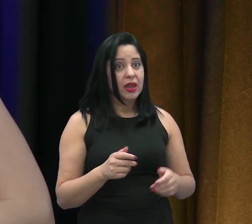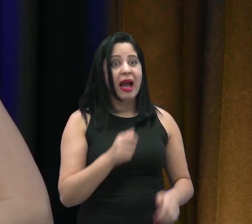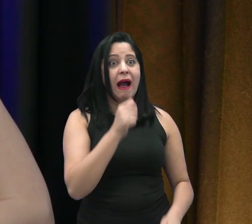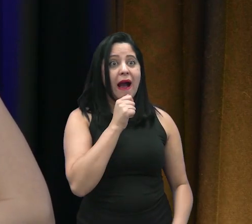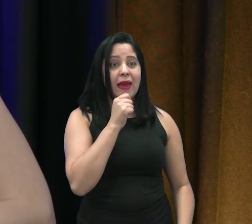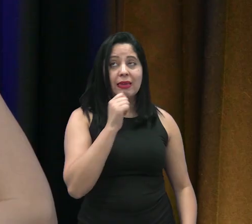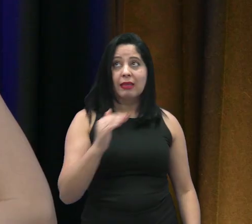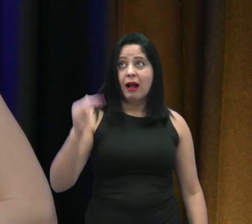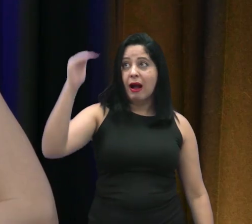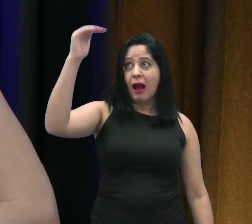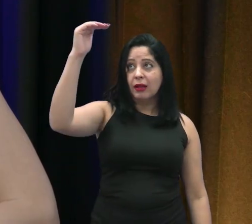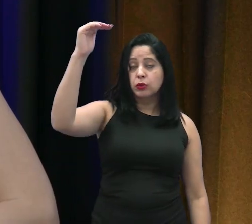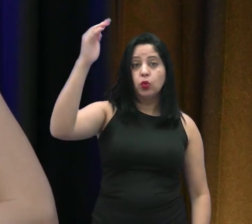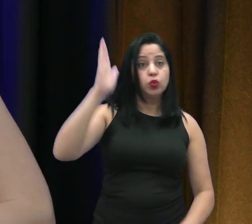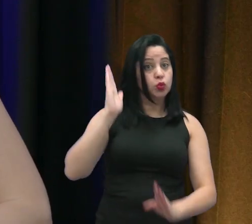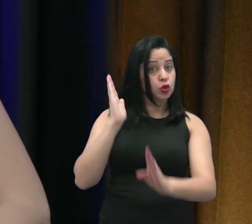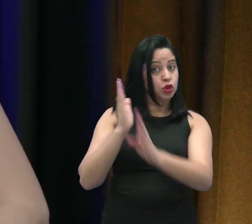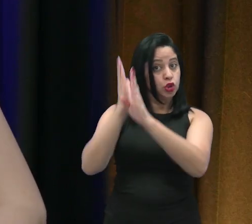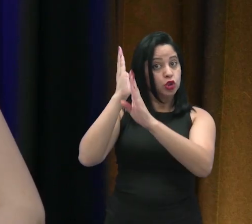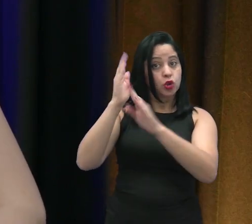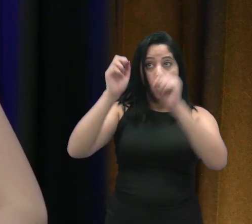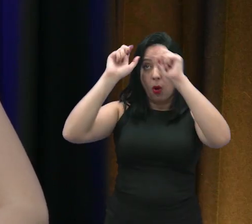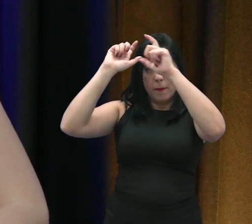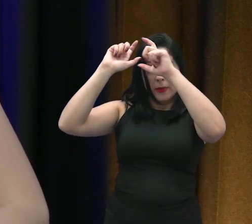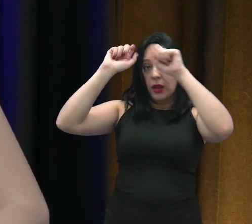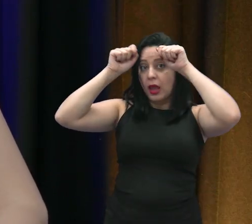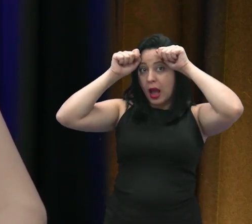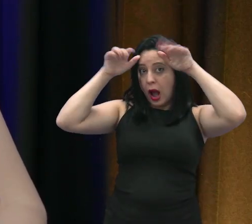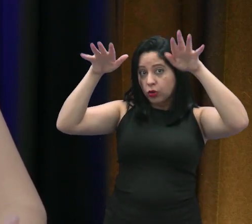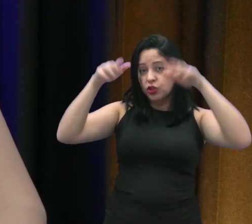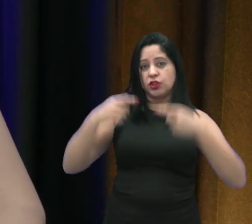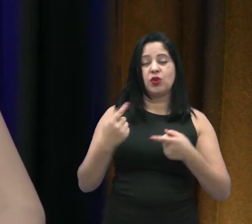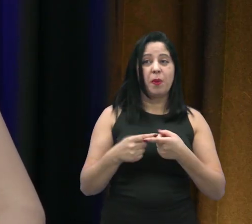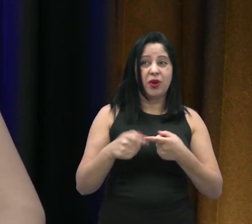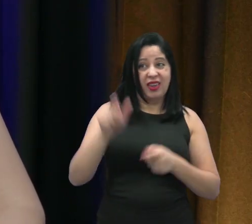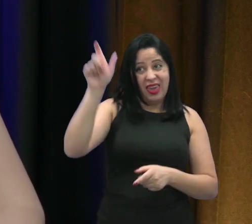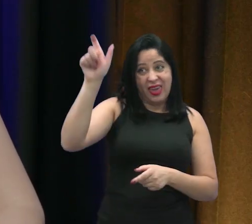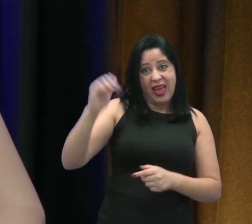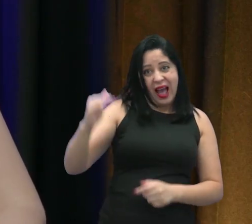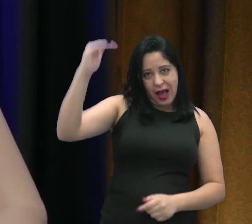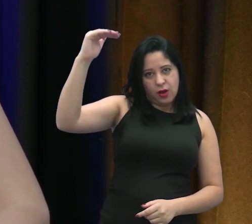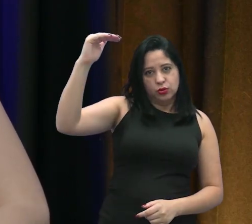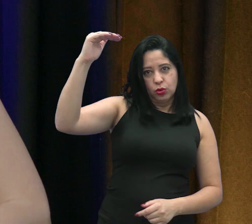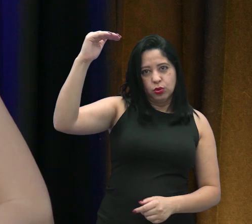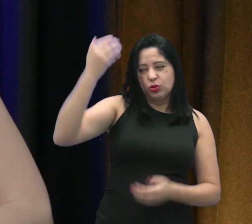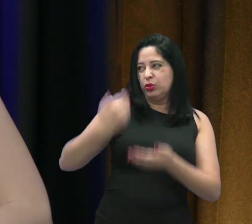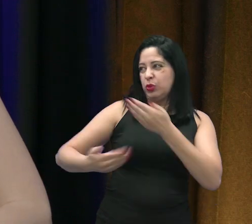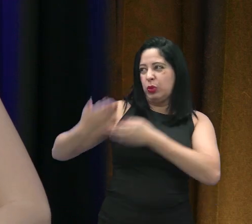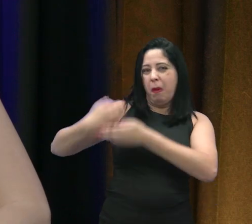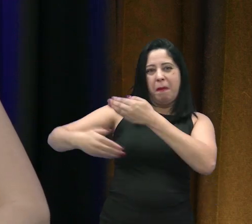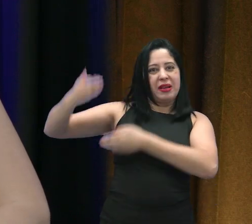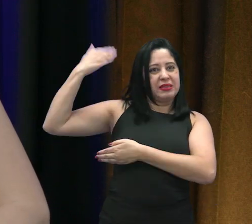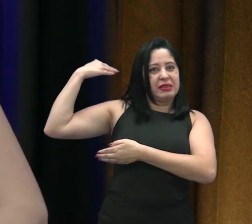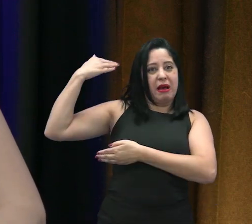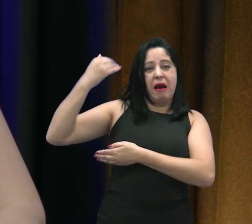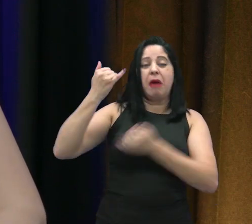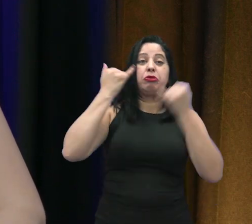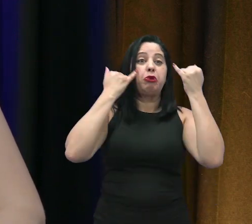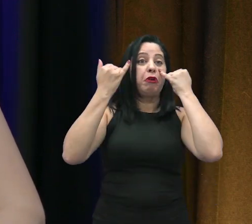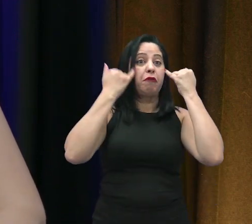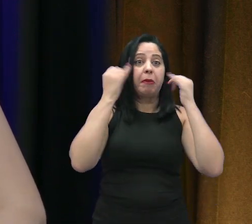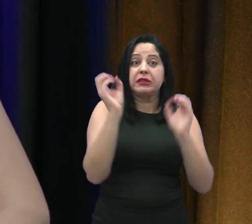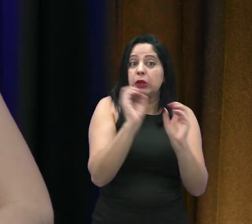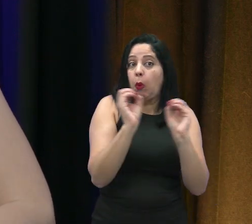adultos que estão sendo diagnosticados, justamente talvez pela falta de informação que tinha antigamente, né? Hoje em dia a gente tem mais acesso